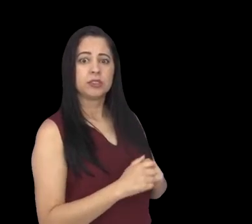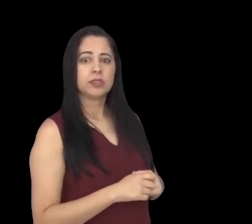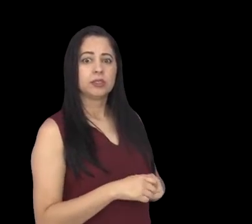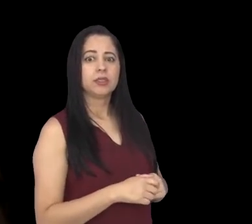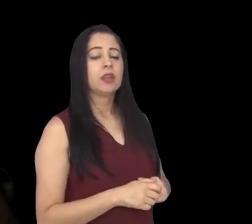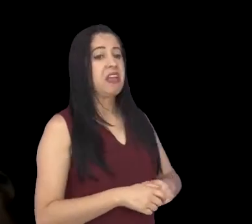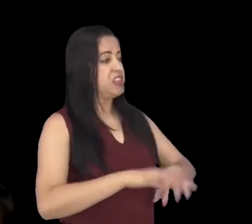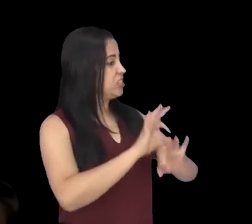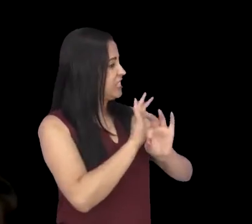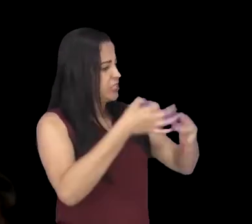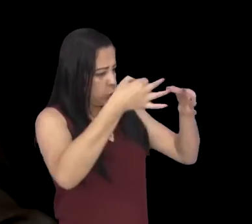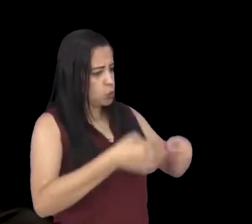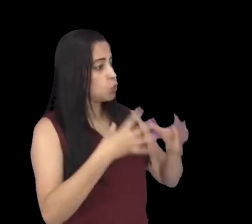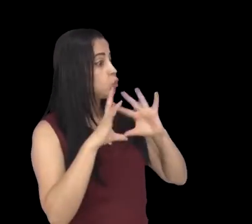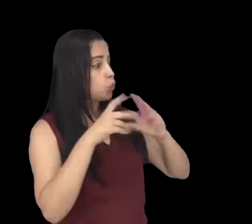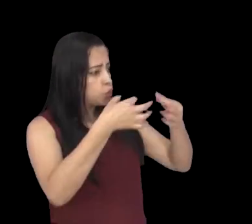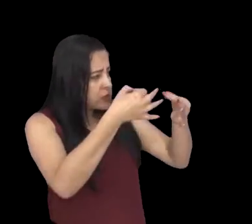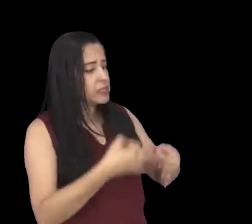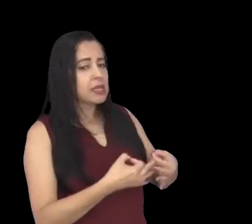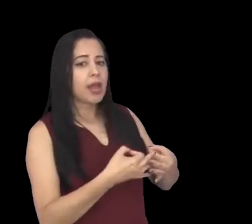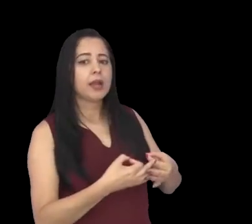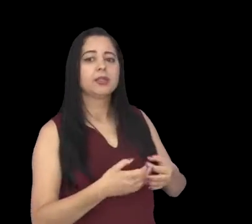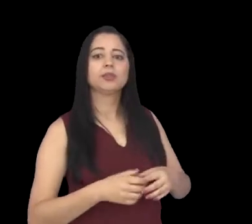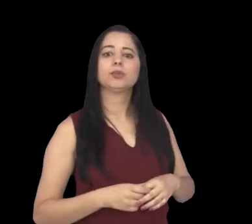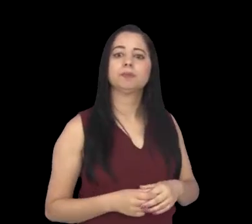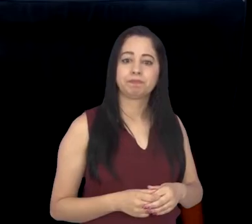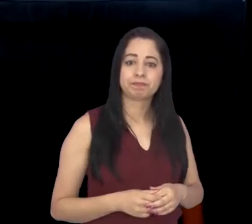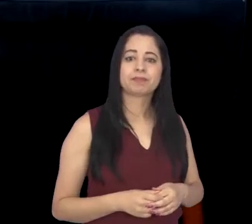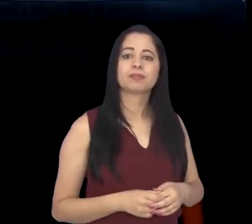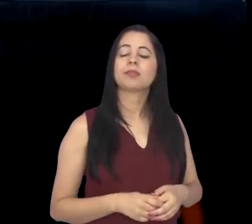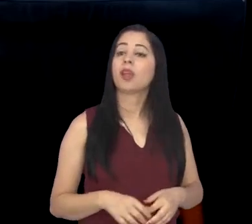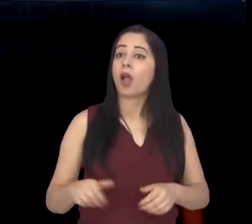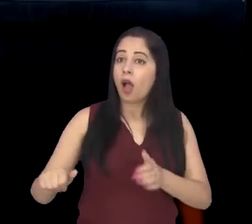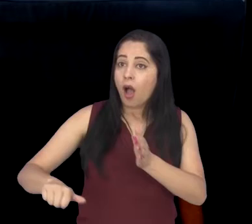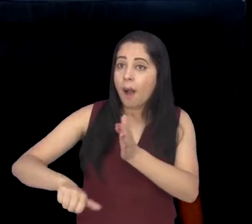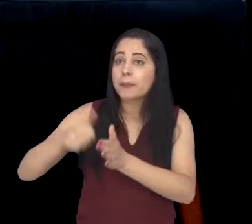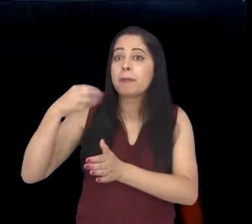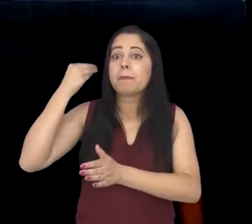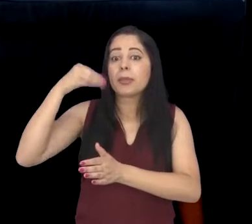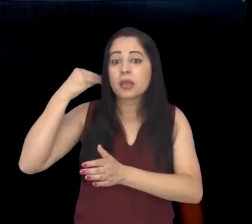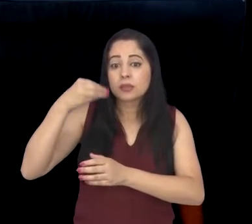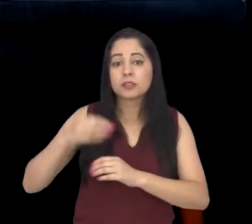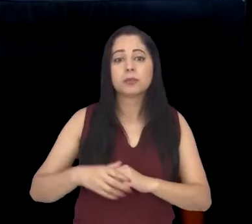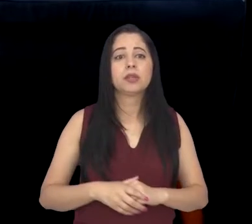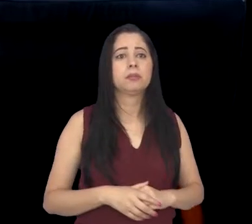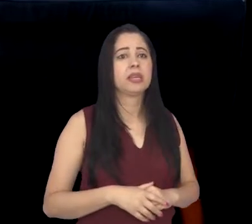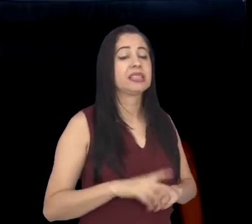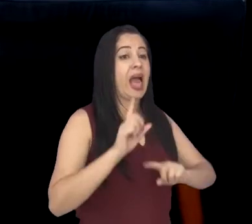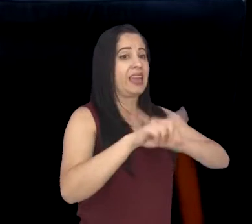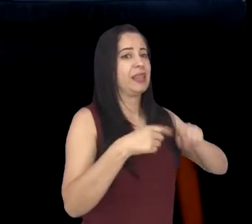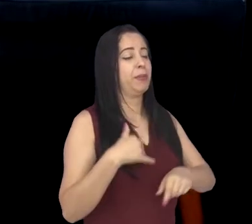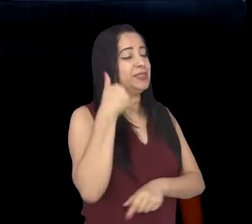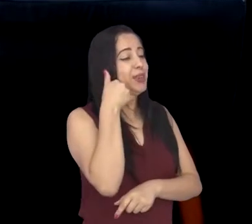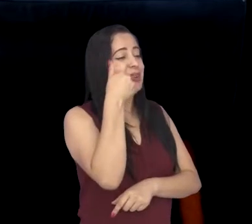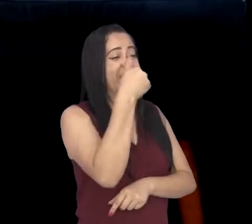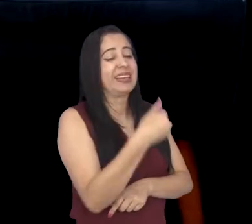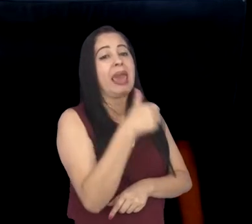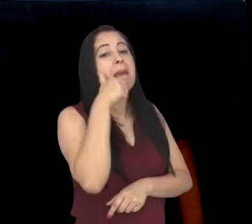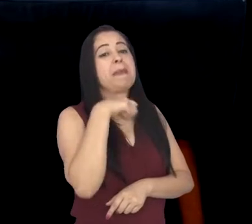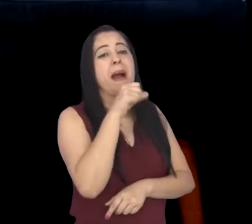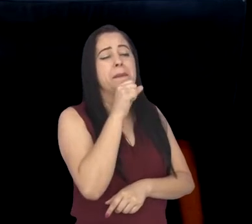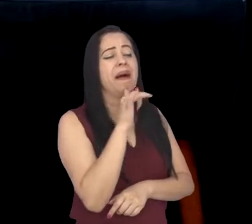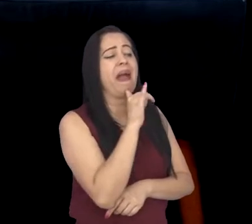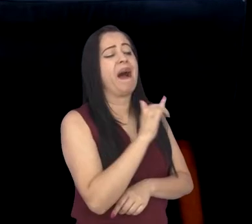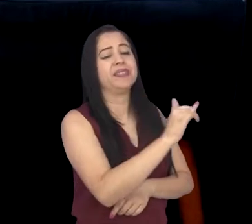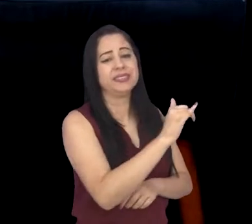eu abria, eu fechava. E aí foi uma das primeiras... Eu liguei para a mamãe, chorando. Não podia ligar, tinha